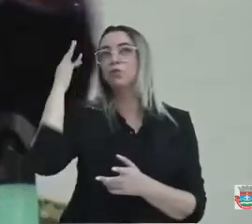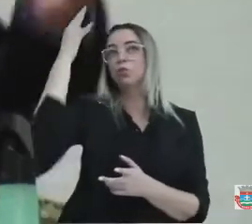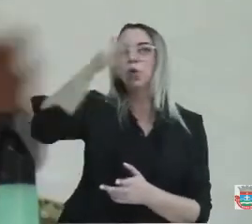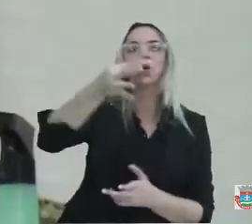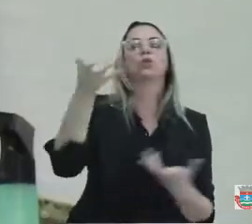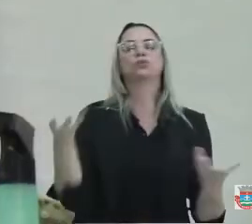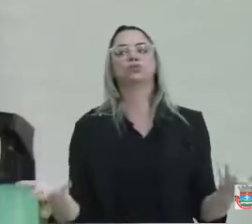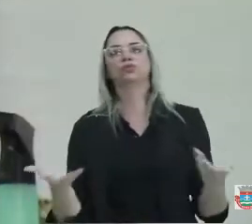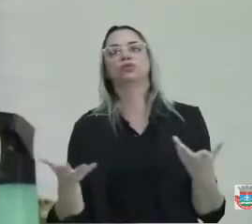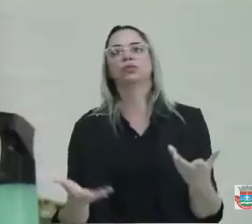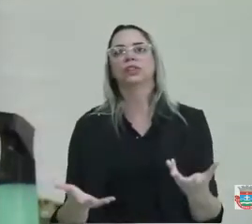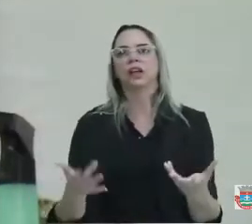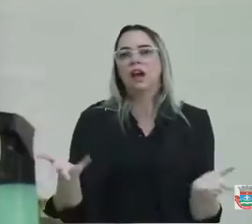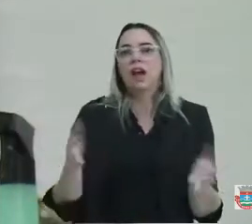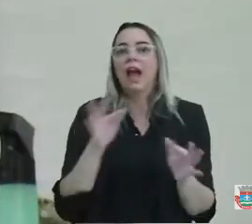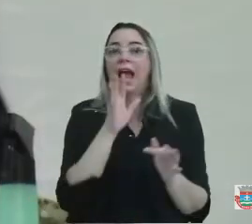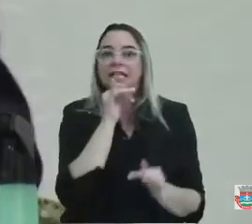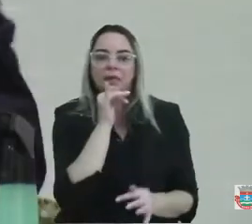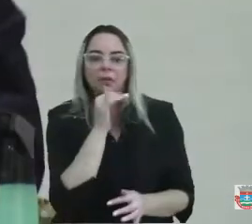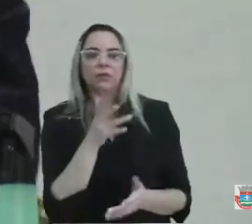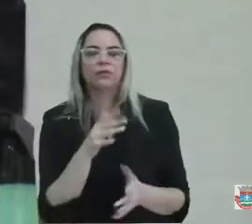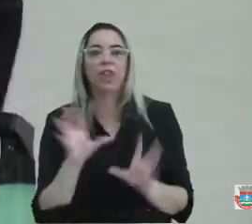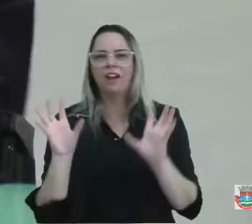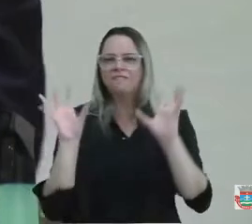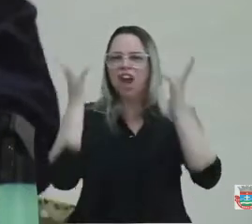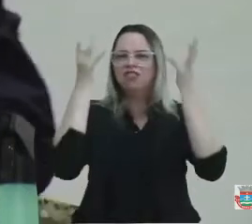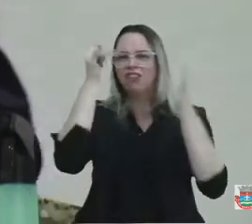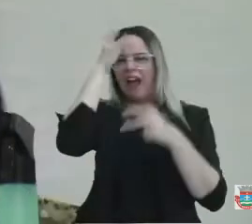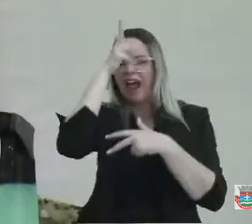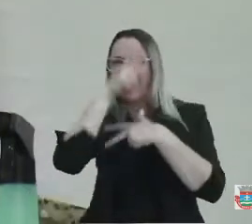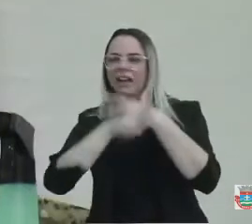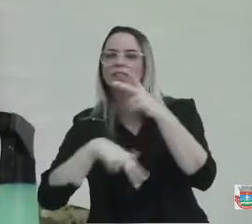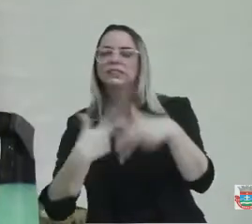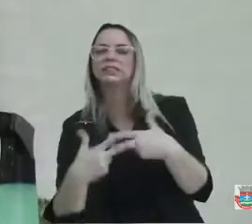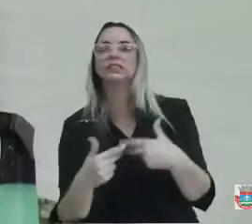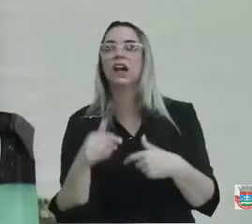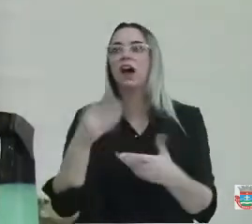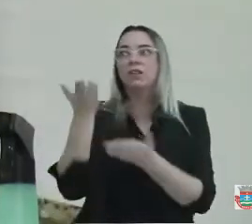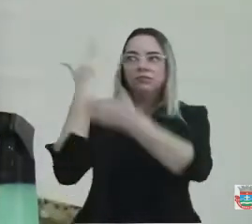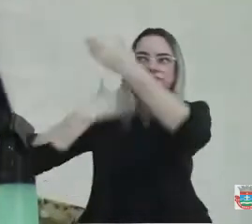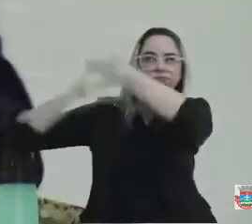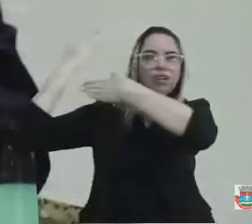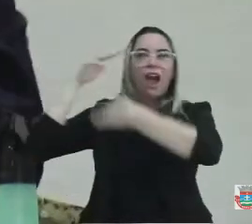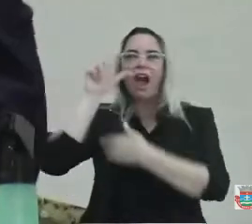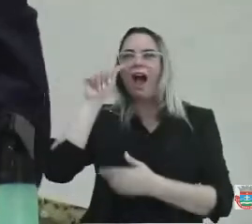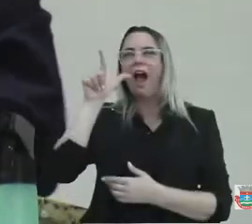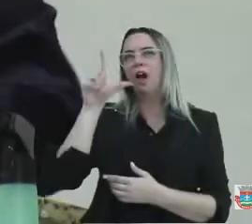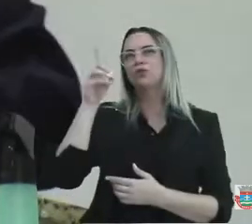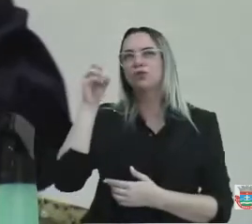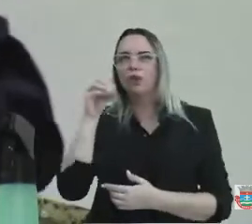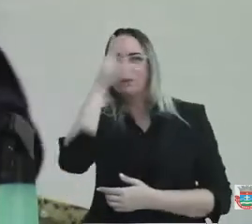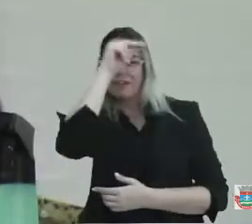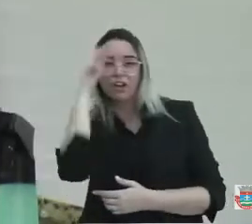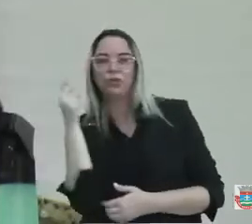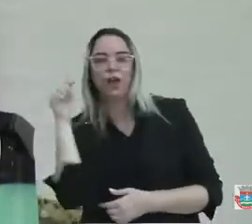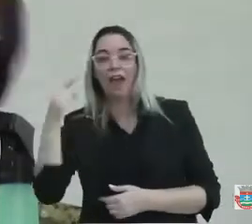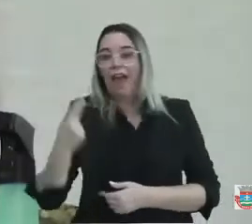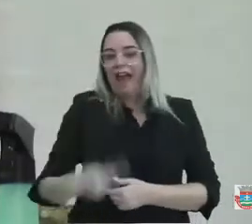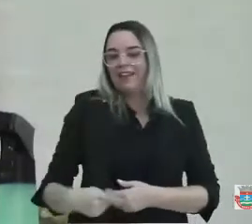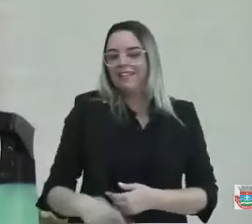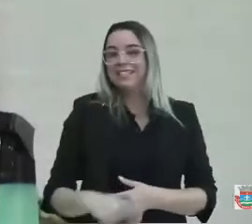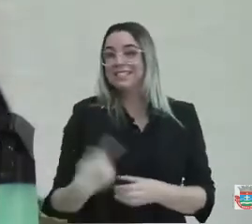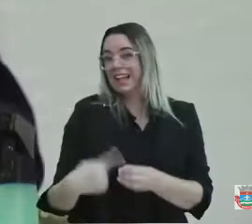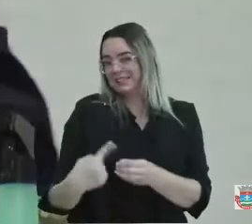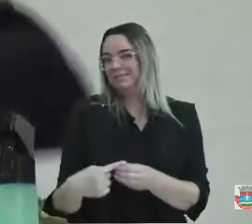acabe a essência da festa da galinha. No governo de Padre Aldo, a festa da galinha era feita na cidade, depois foi